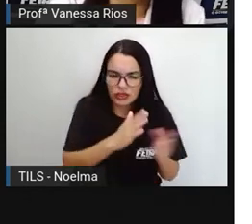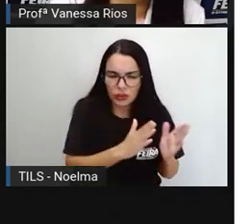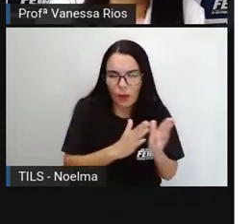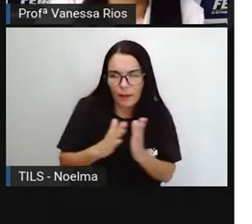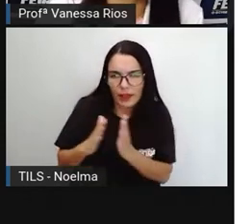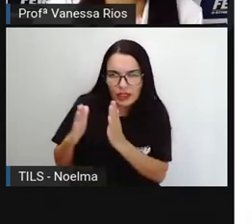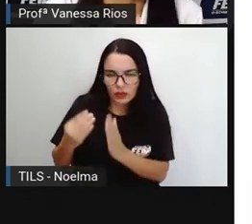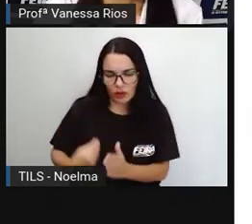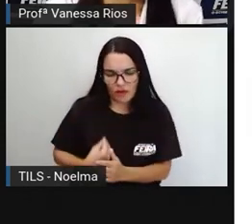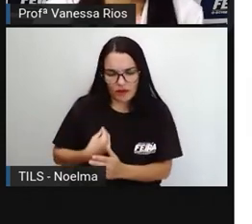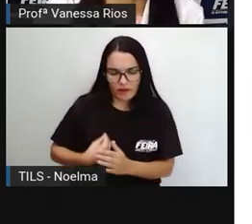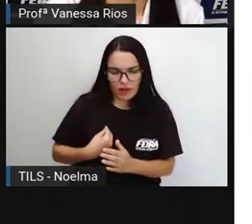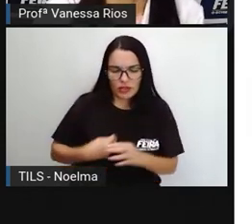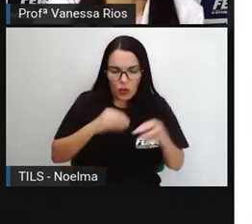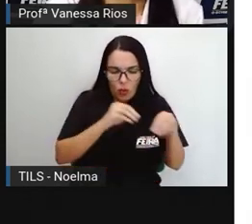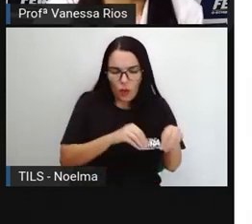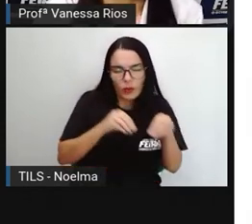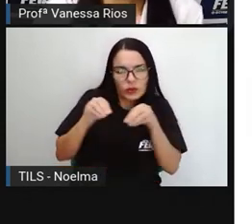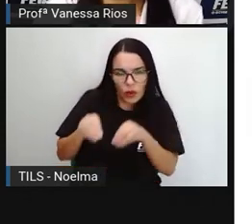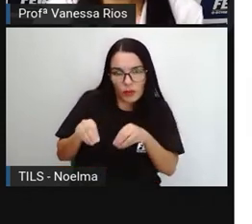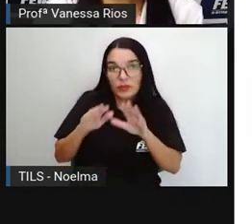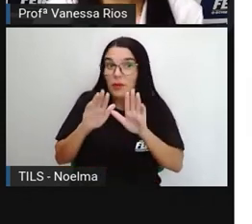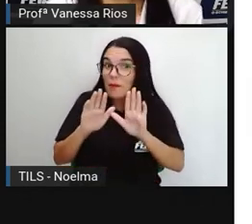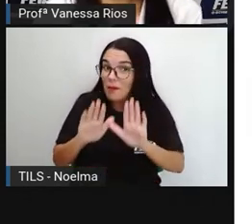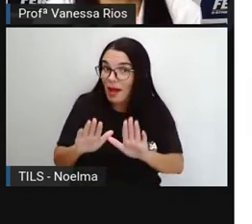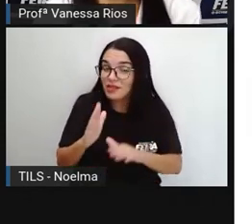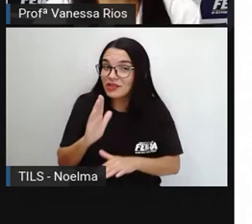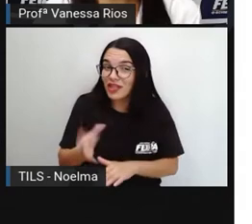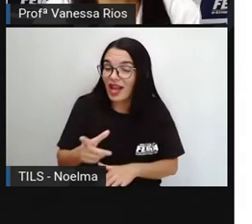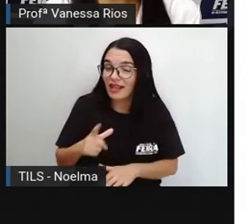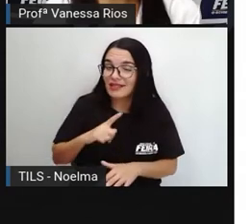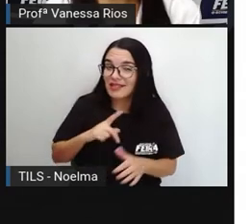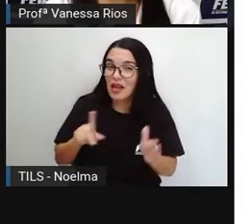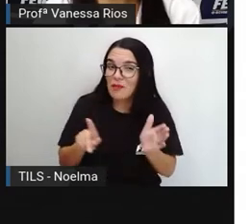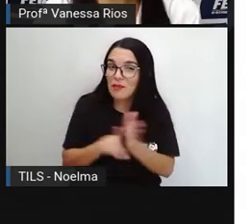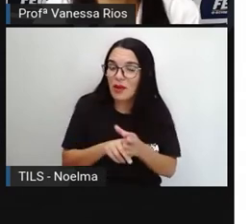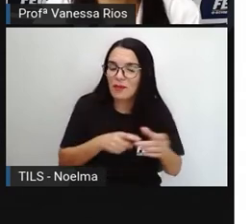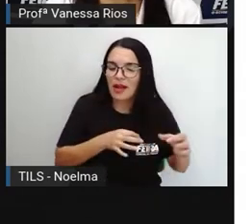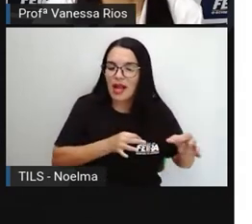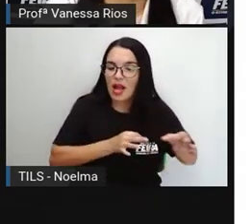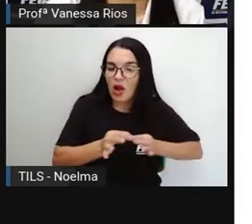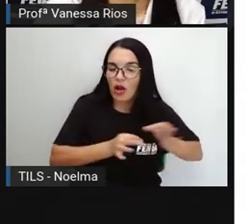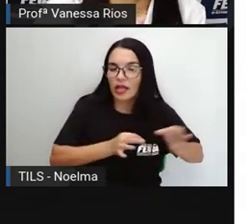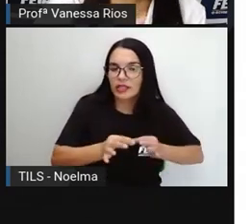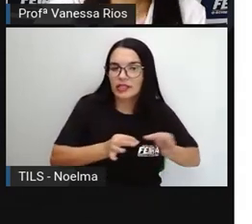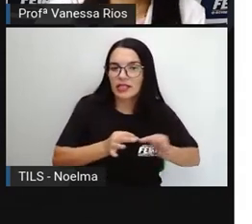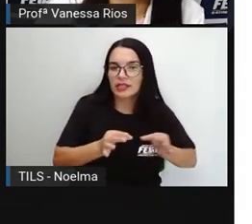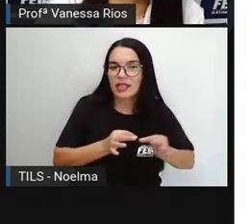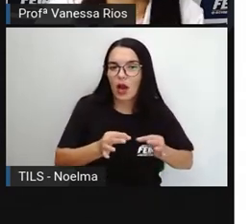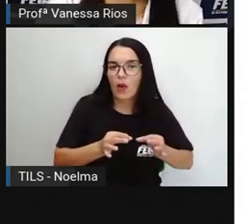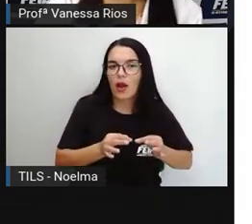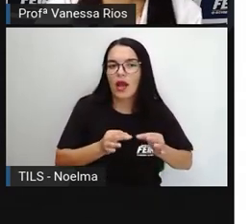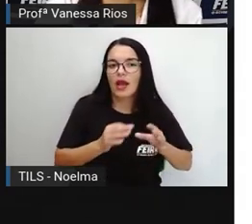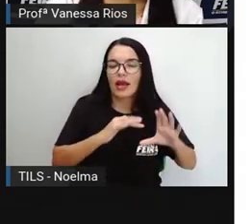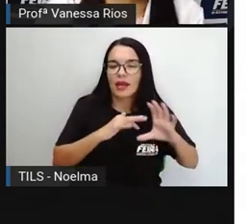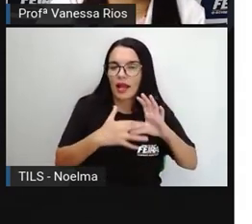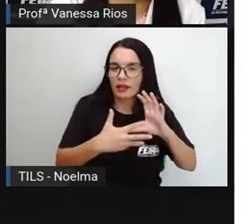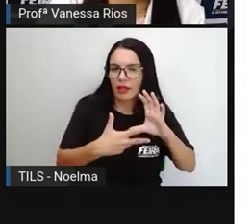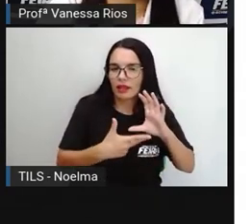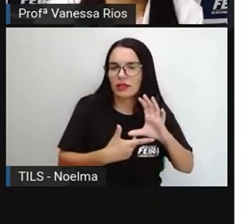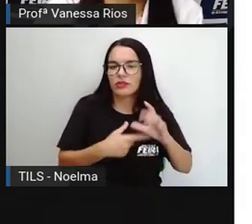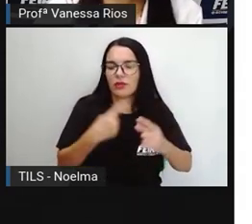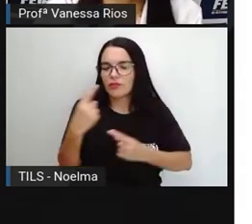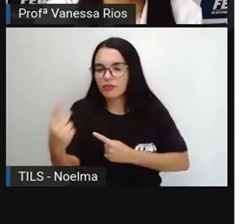como nômades, existiam já algumas características de organização social com funções diferentes para